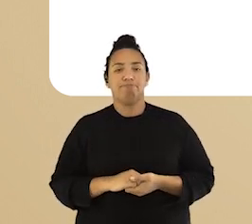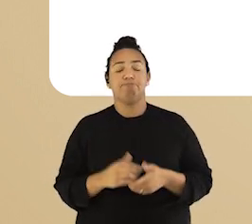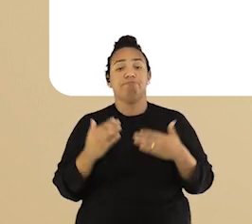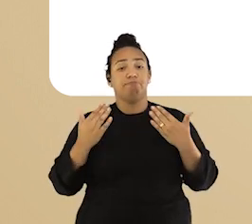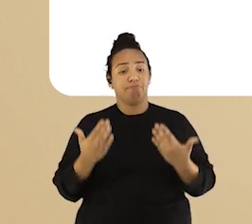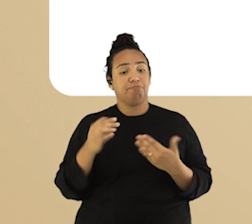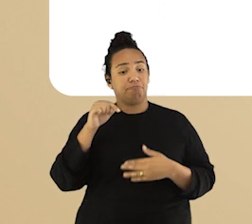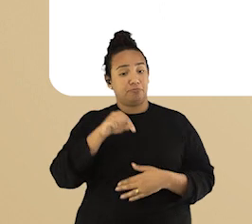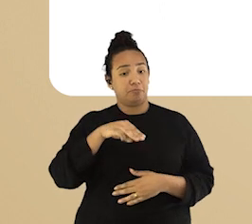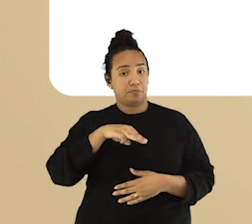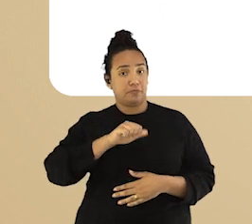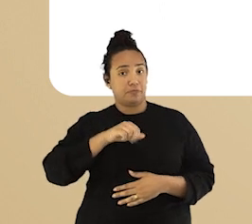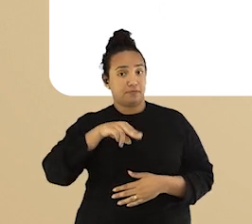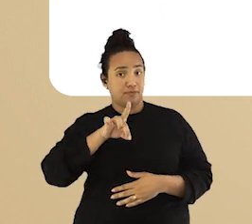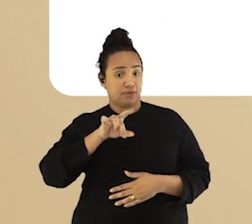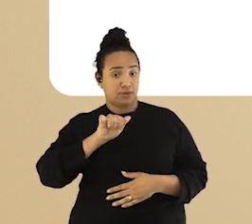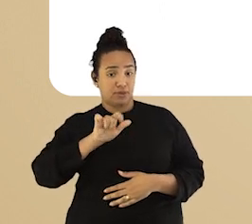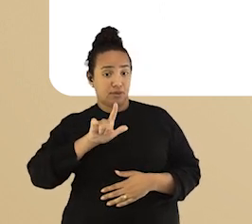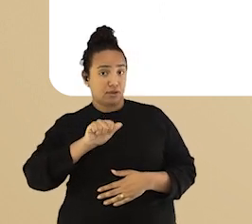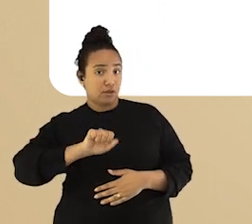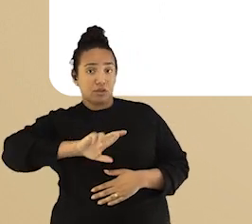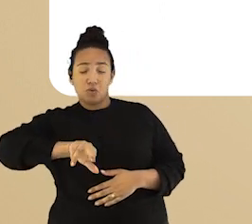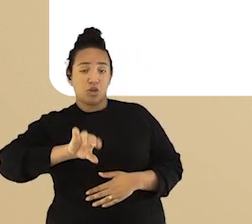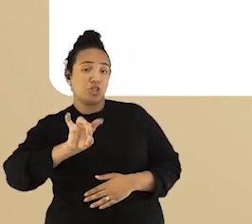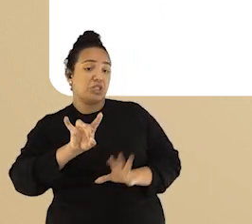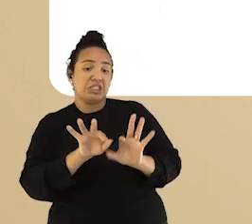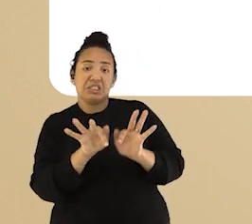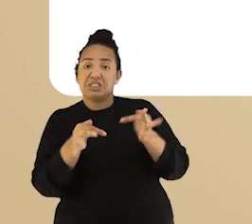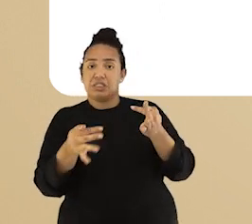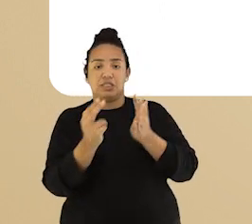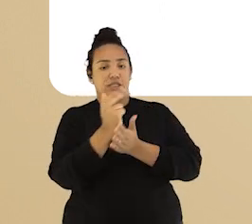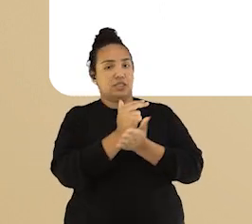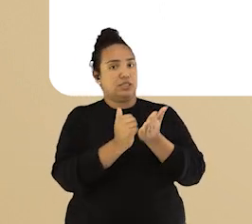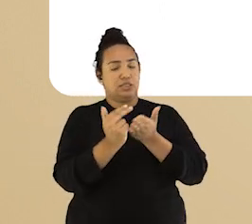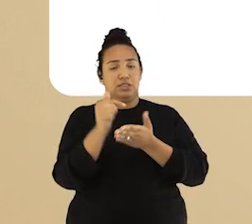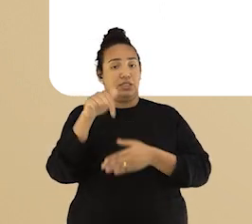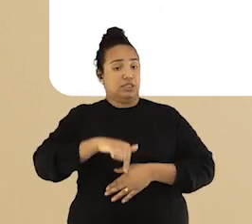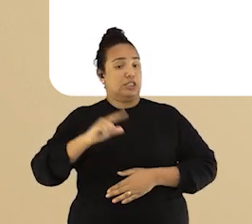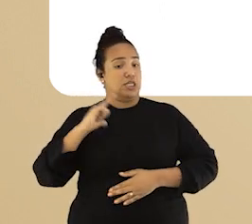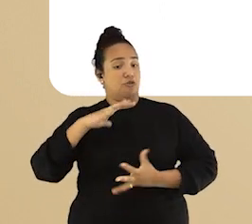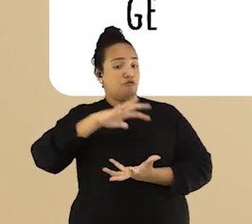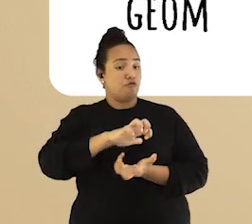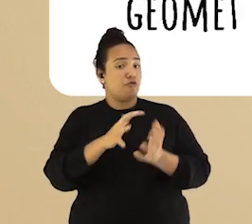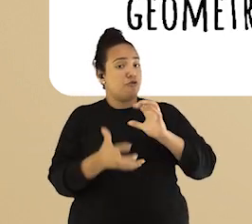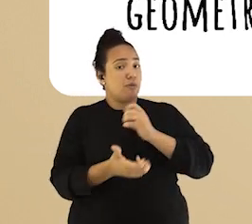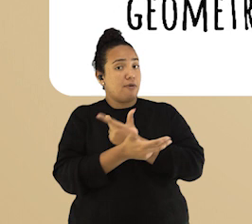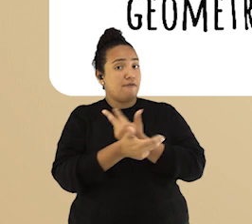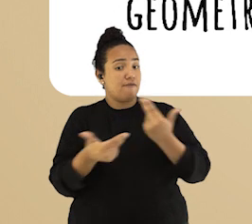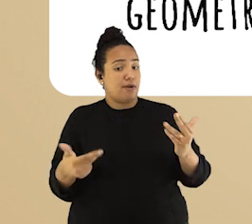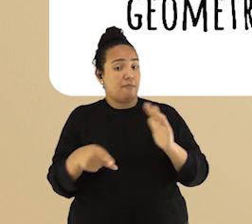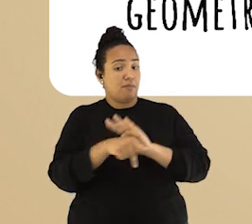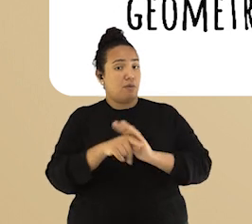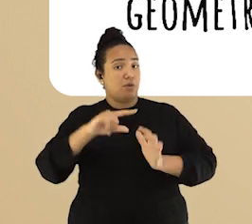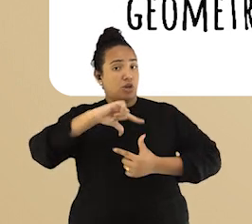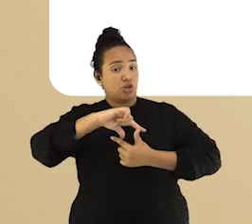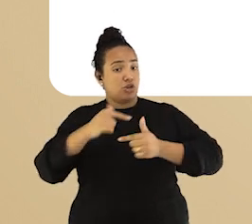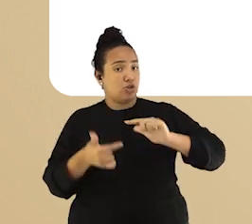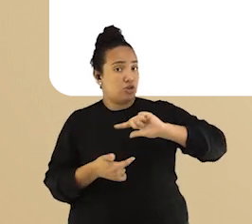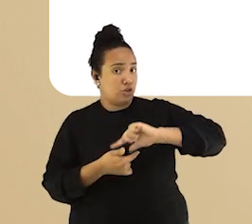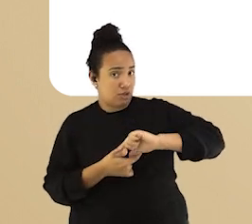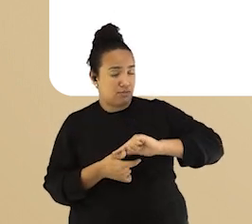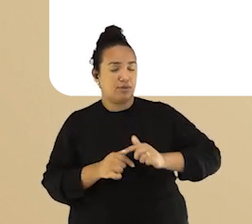é muito mais do que um simples desenho. Elas são formadas por uma série de formas geométricas